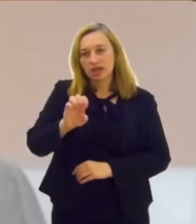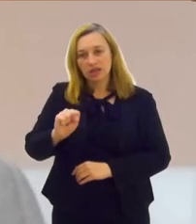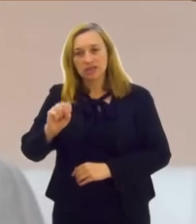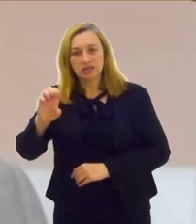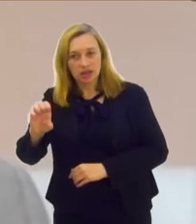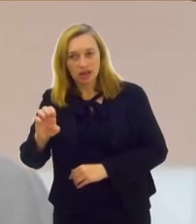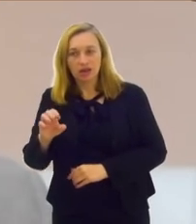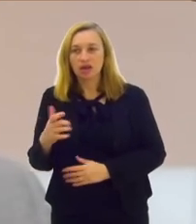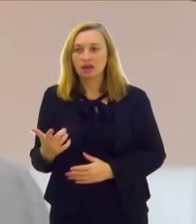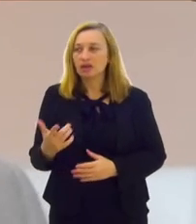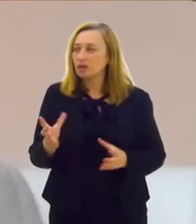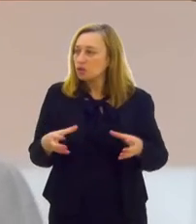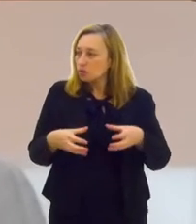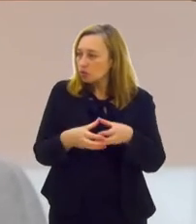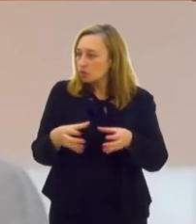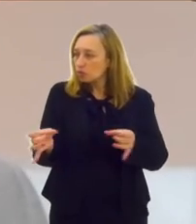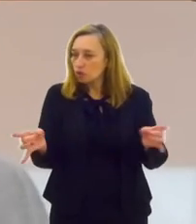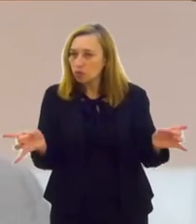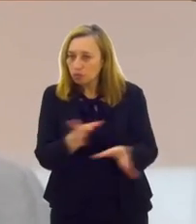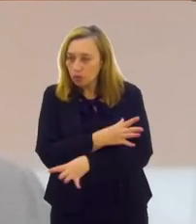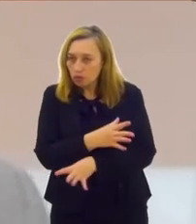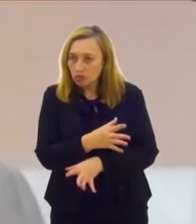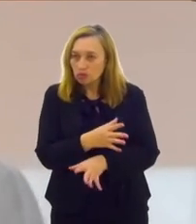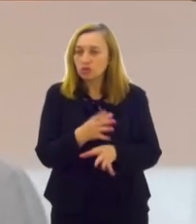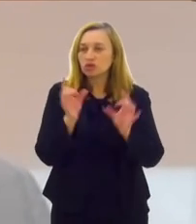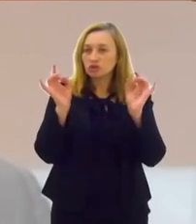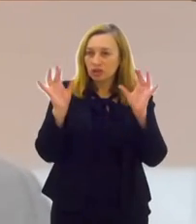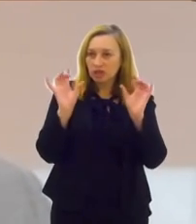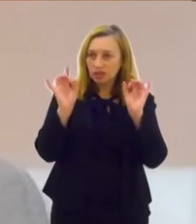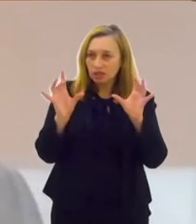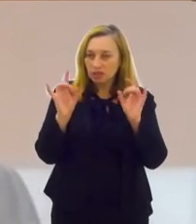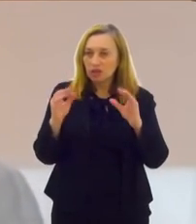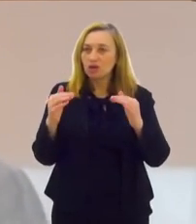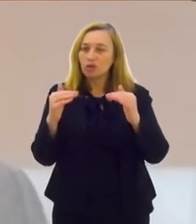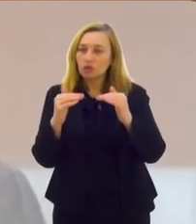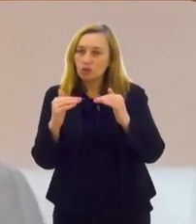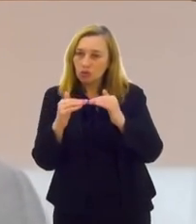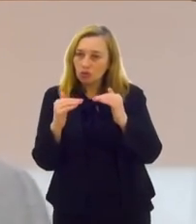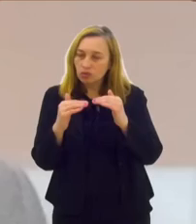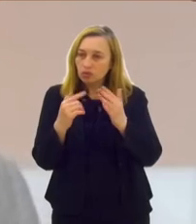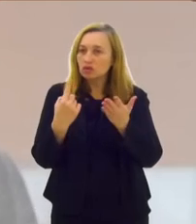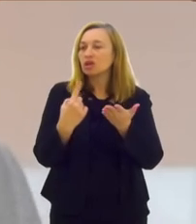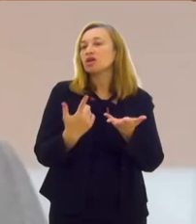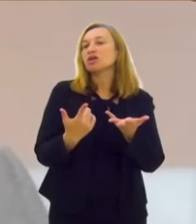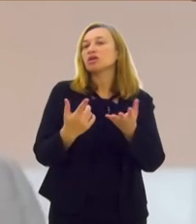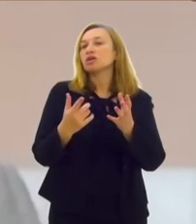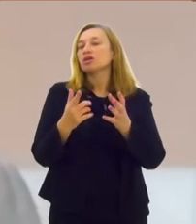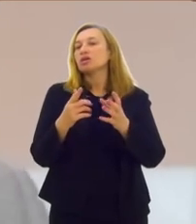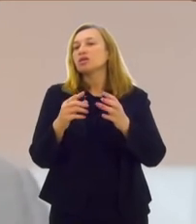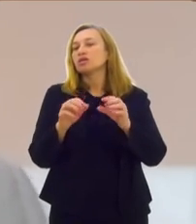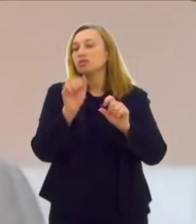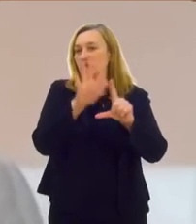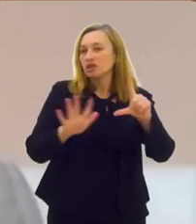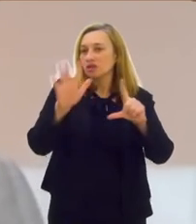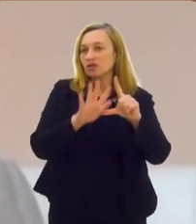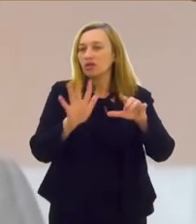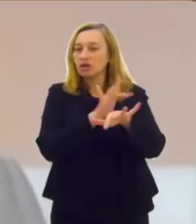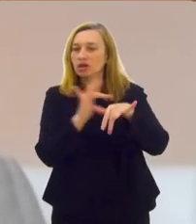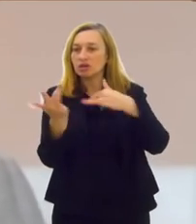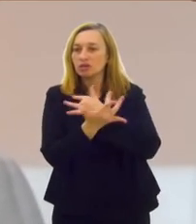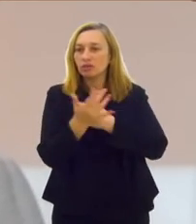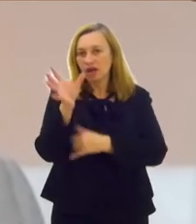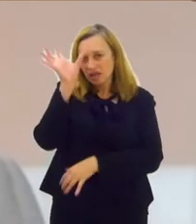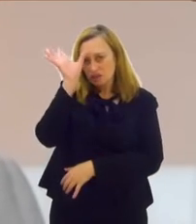TSE, né? Que o TSE tem uma equipe pronta, especializada em contato com as plataformas de redes sociais